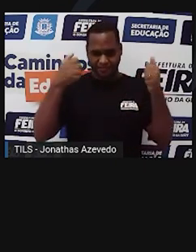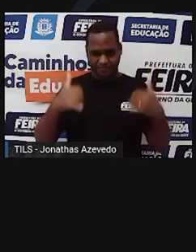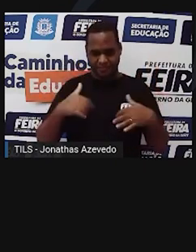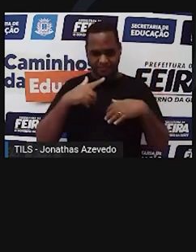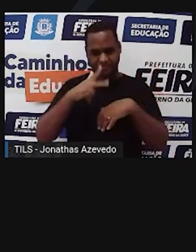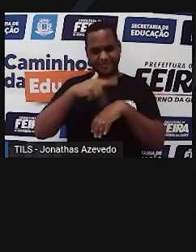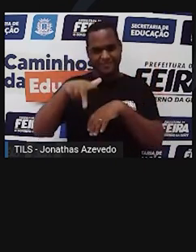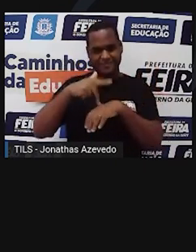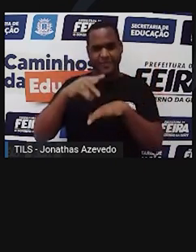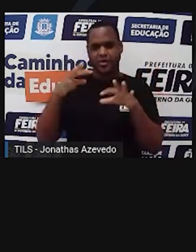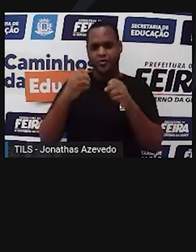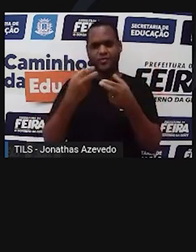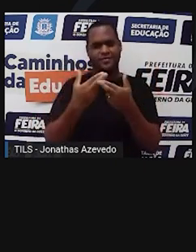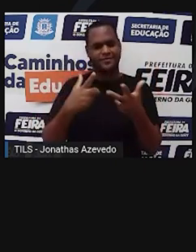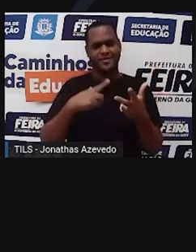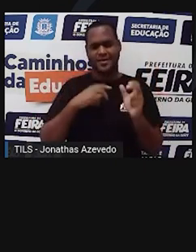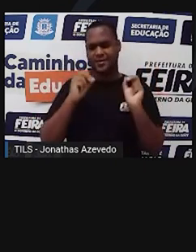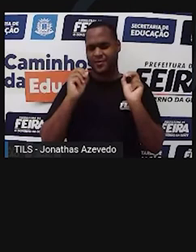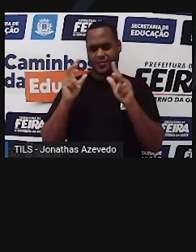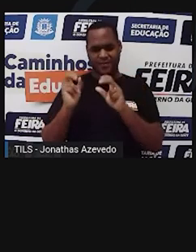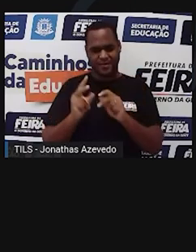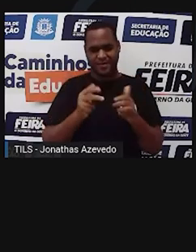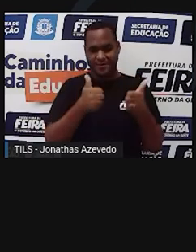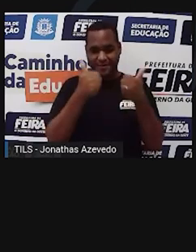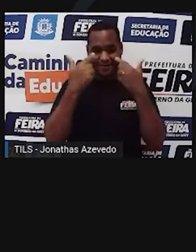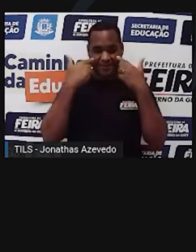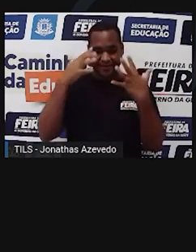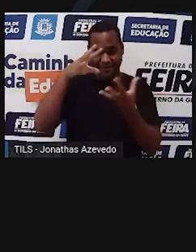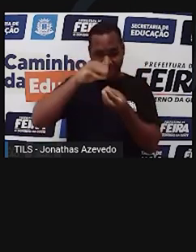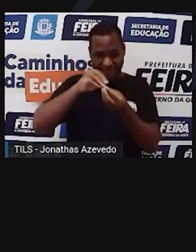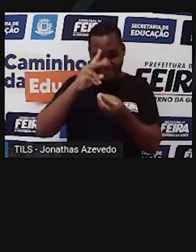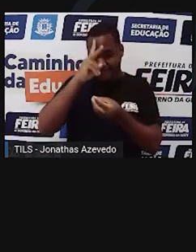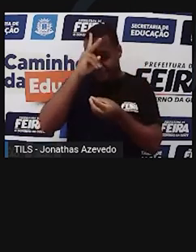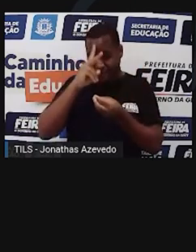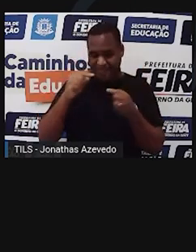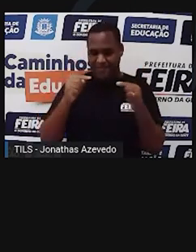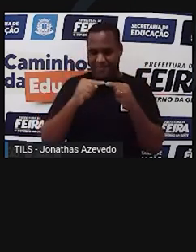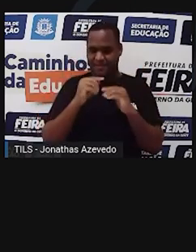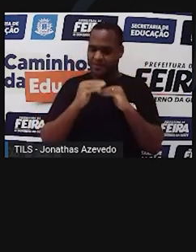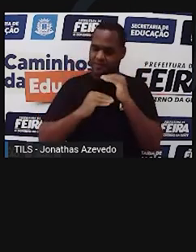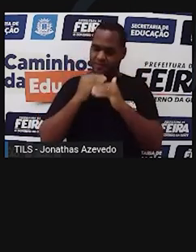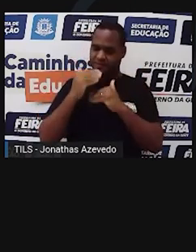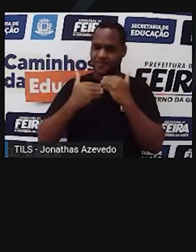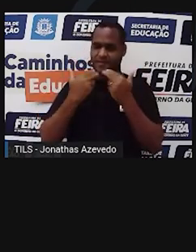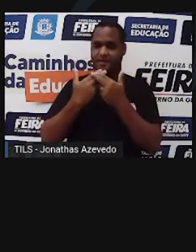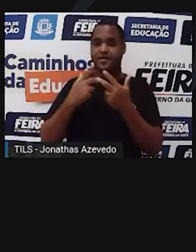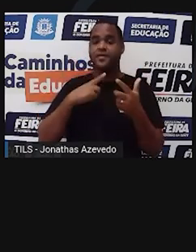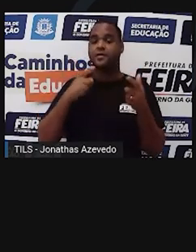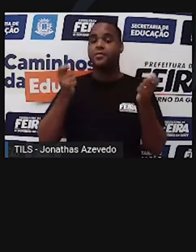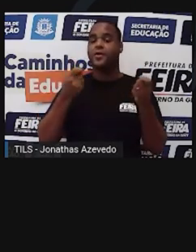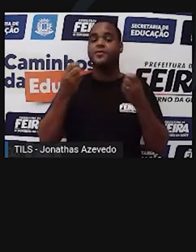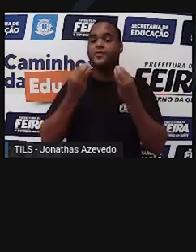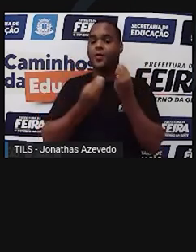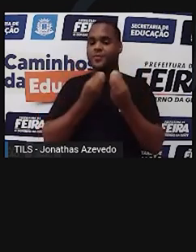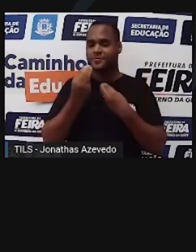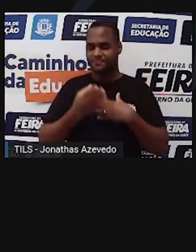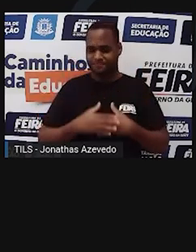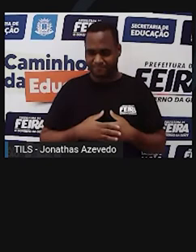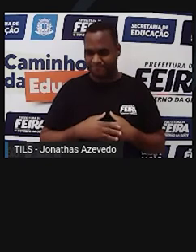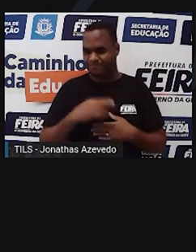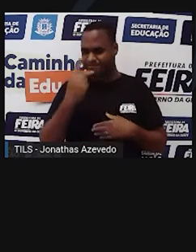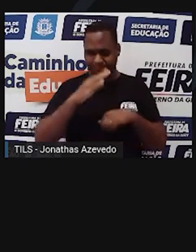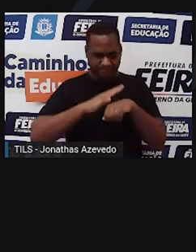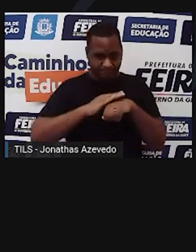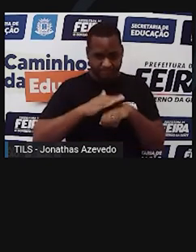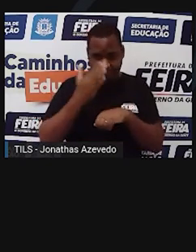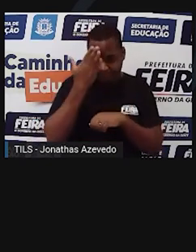inteiro. Ok, mas já que eu dei um breve resumo da história do desenvolvimento das usinas hidrelétricas, será que você sabe